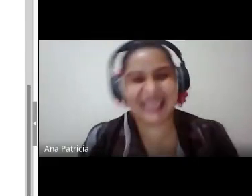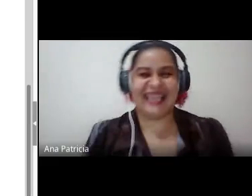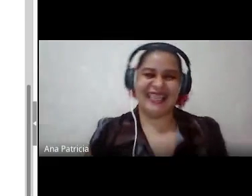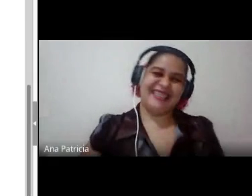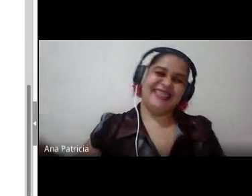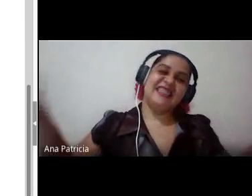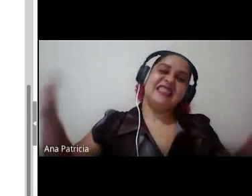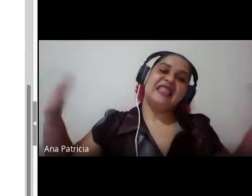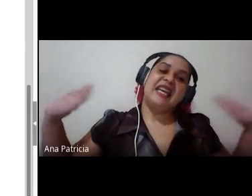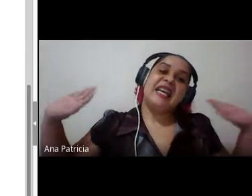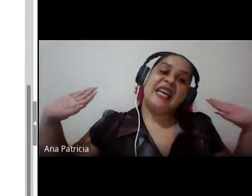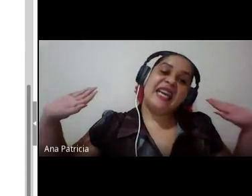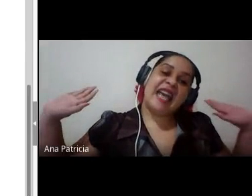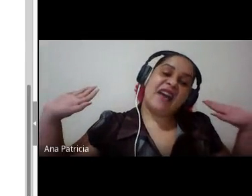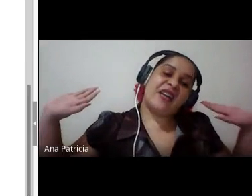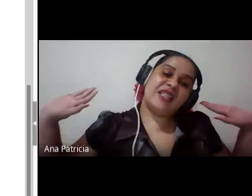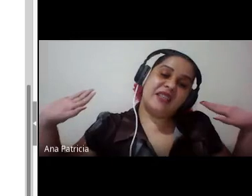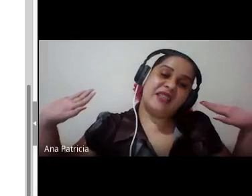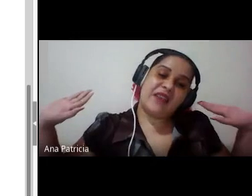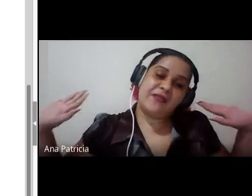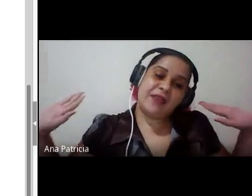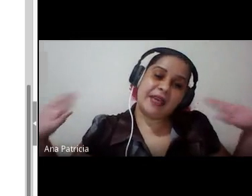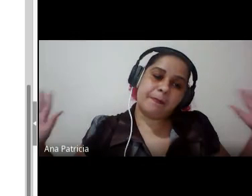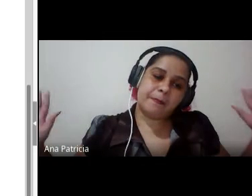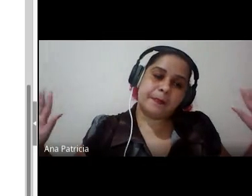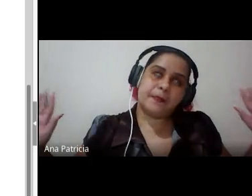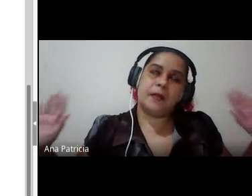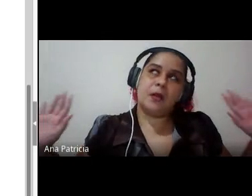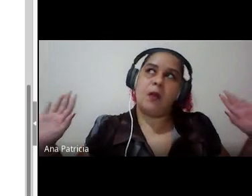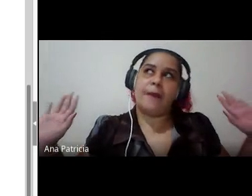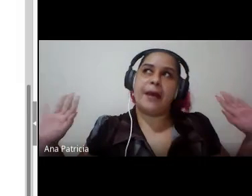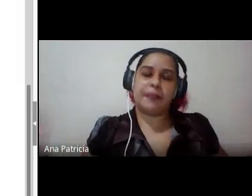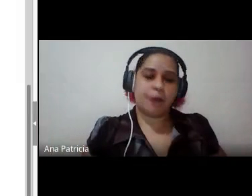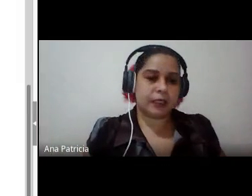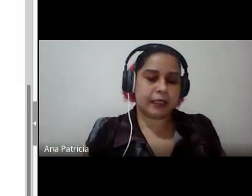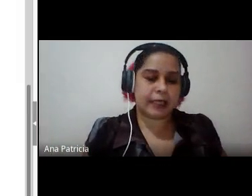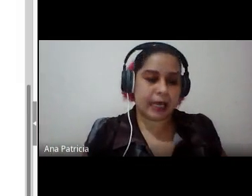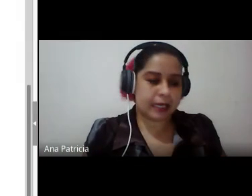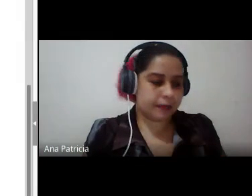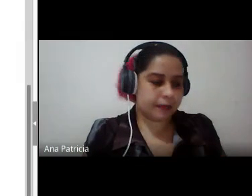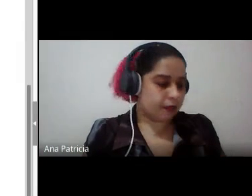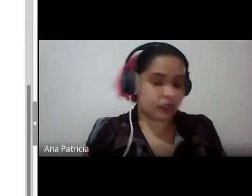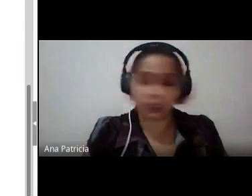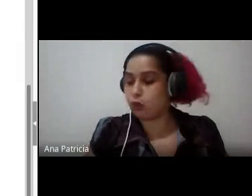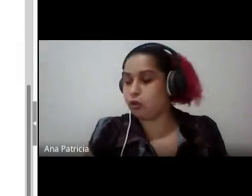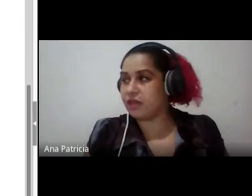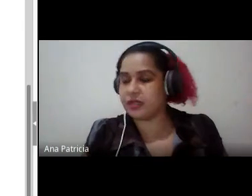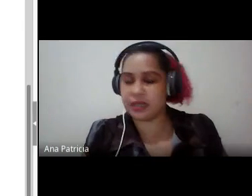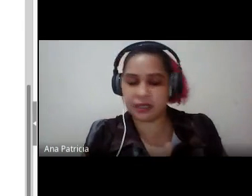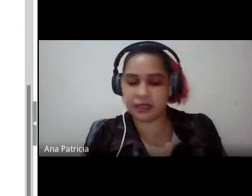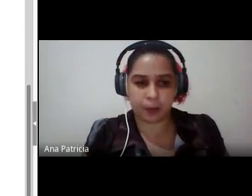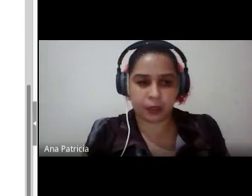E agora a gente vai ver uma parte importante da Libras. Eu acho que de tudo